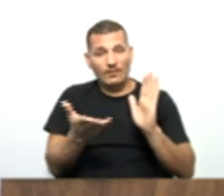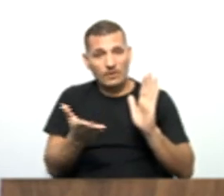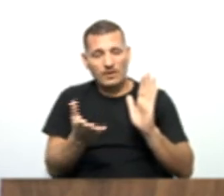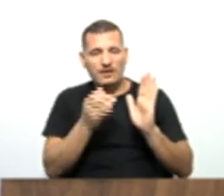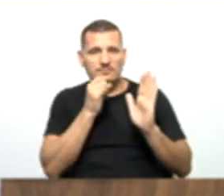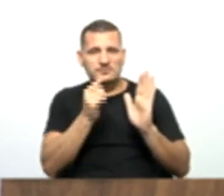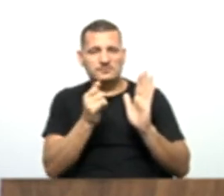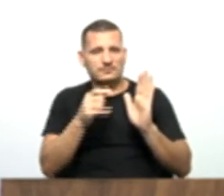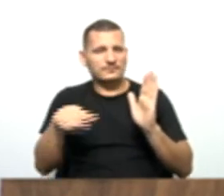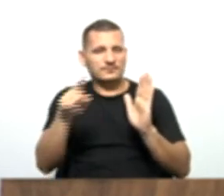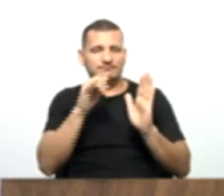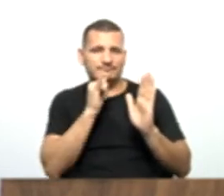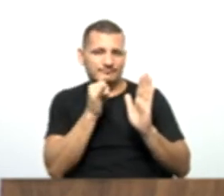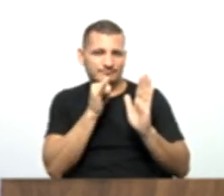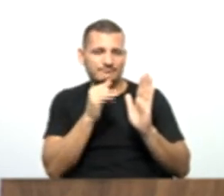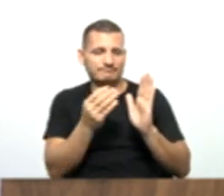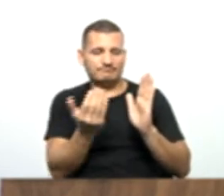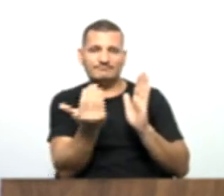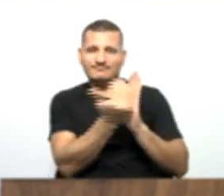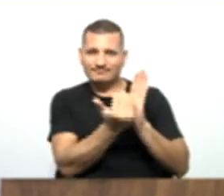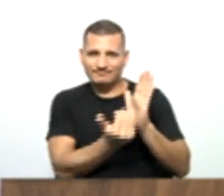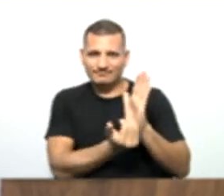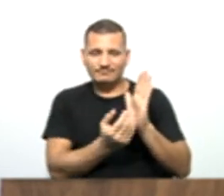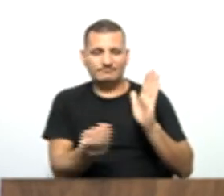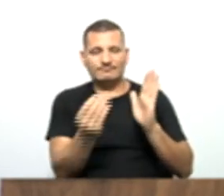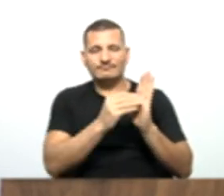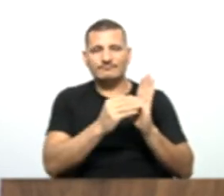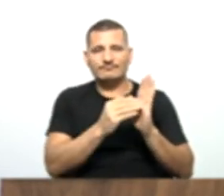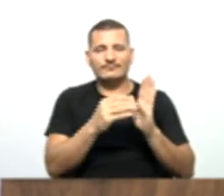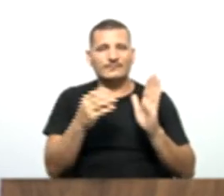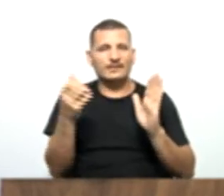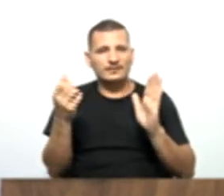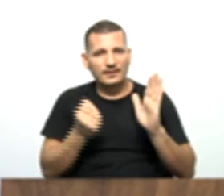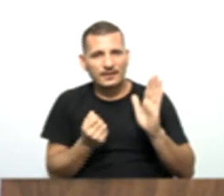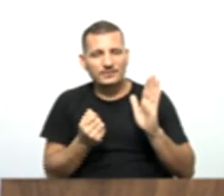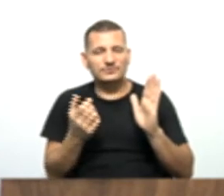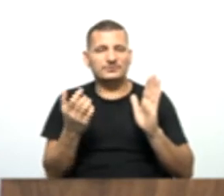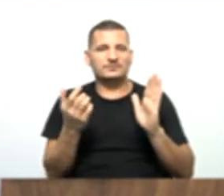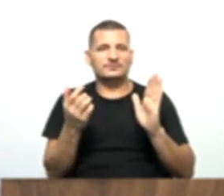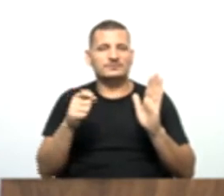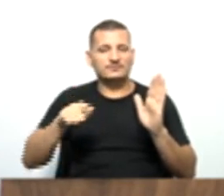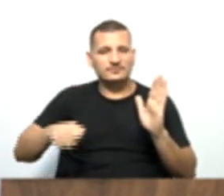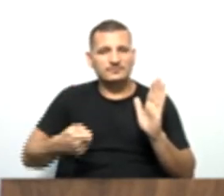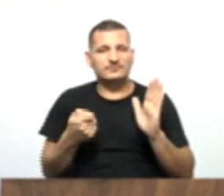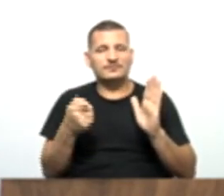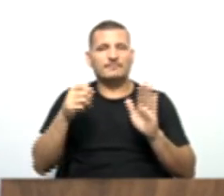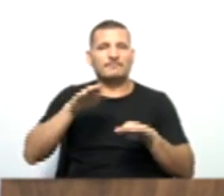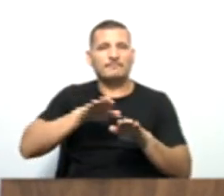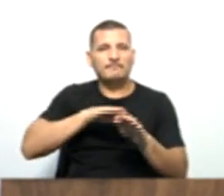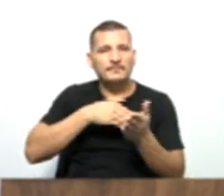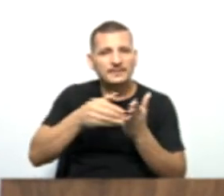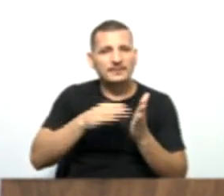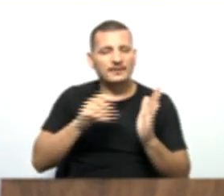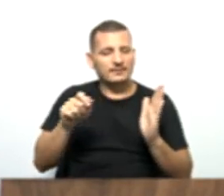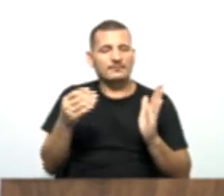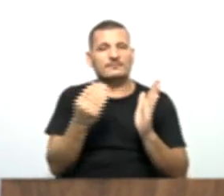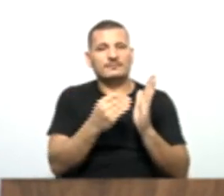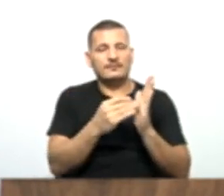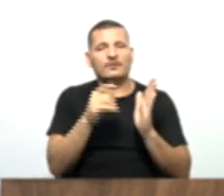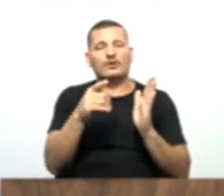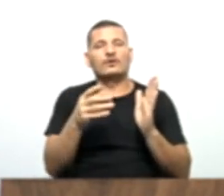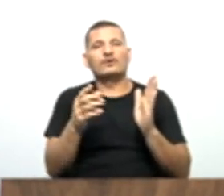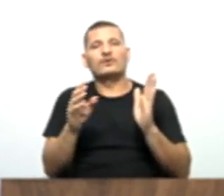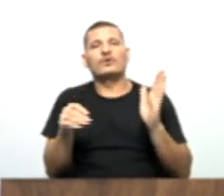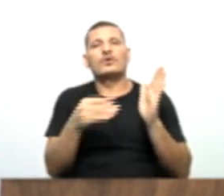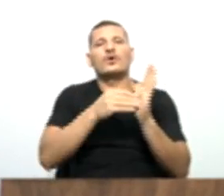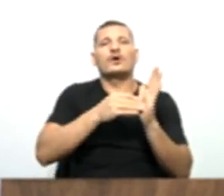no caso a receita, por exemplo, uma xícara de leite, 2 colheres de manteiga, e você troca a manteiga por